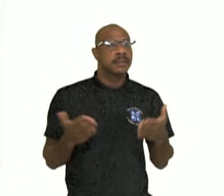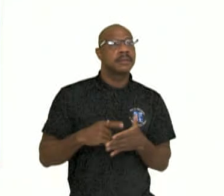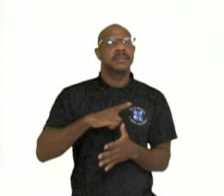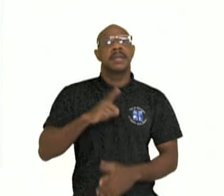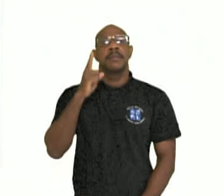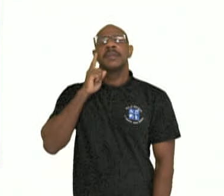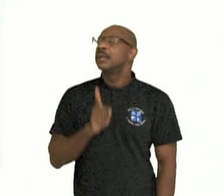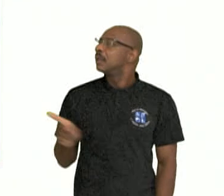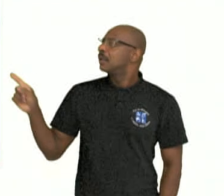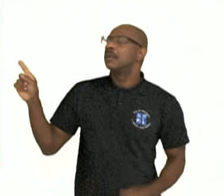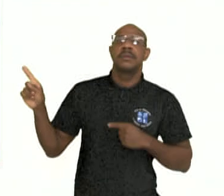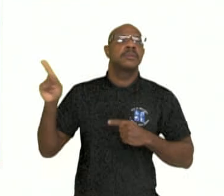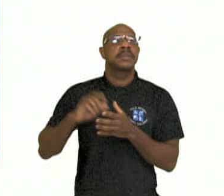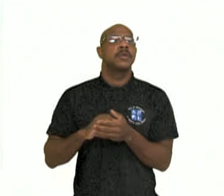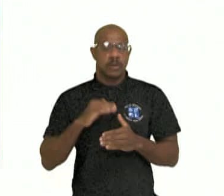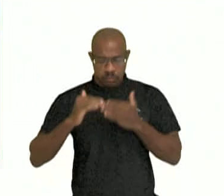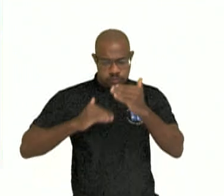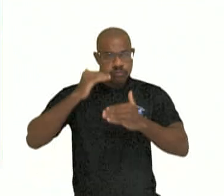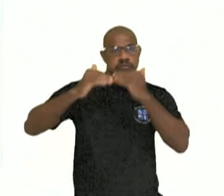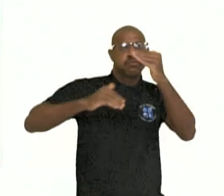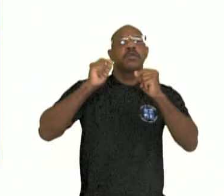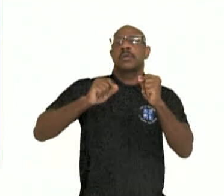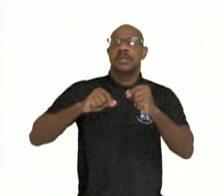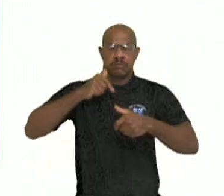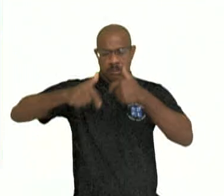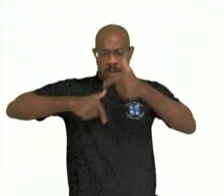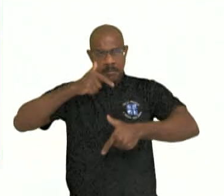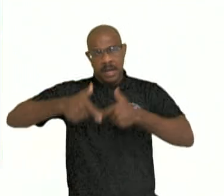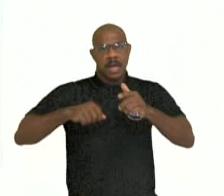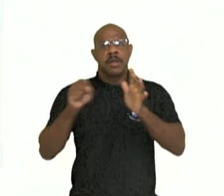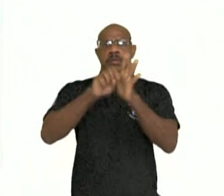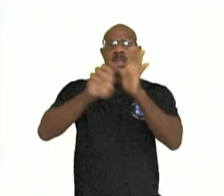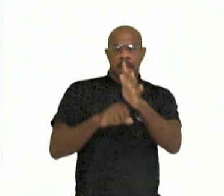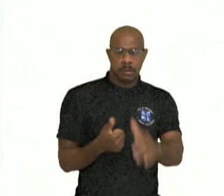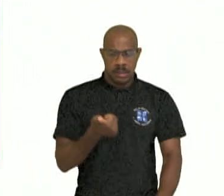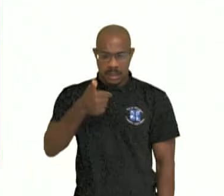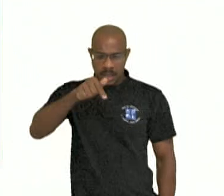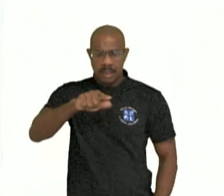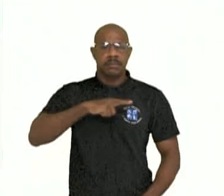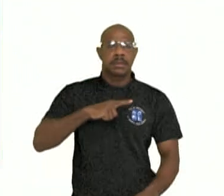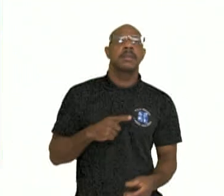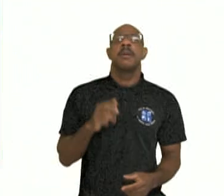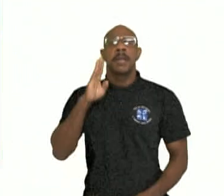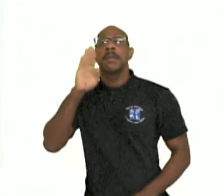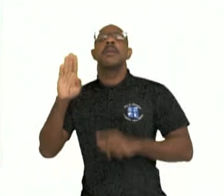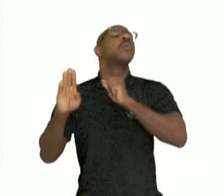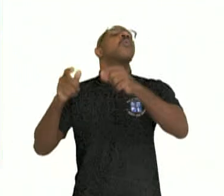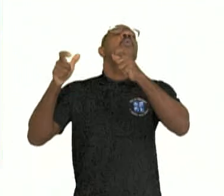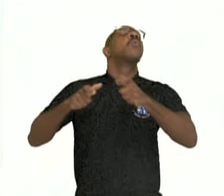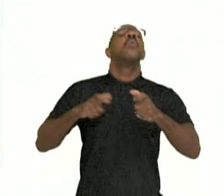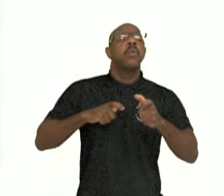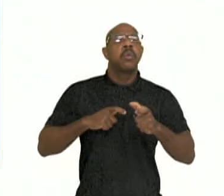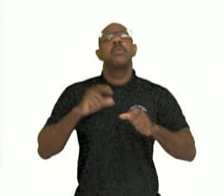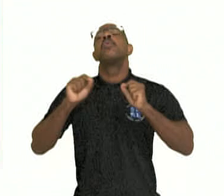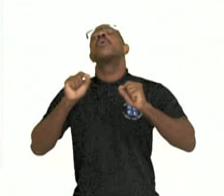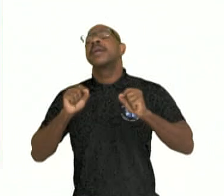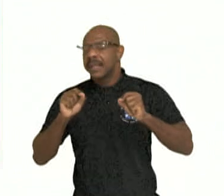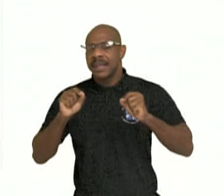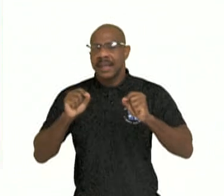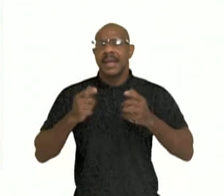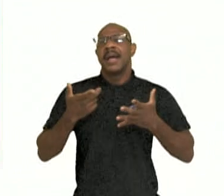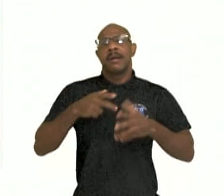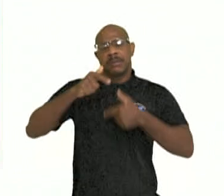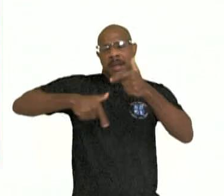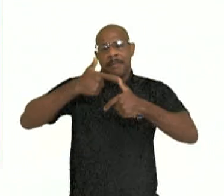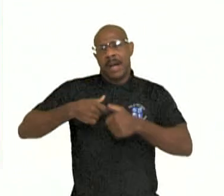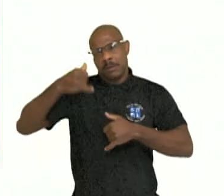nós temos daí o avanço dessas atividades no século XVII, principalmente da atividade pecuária aqui para o